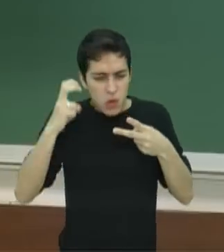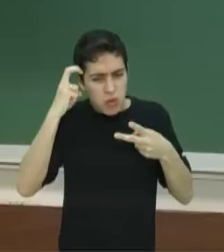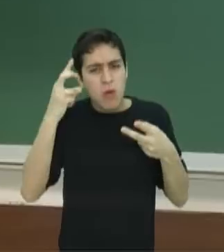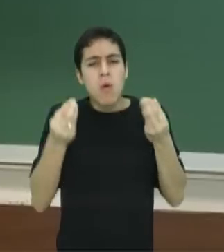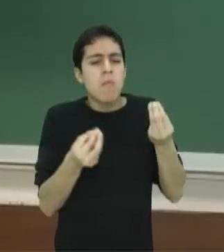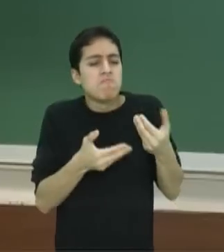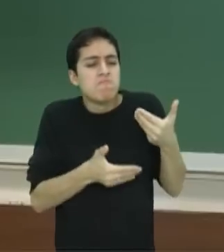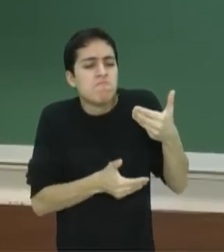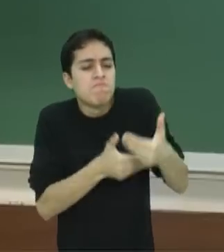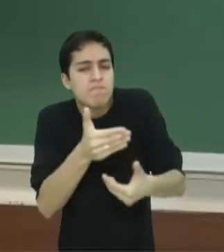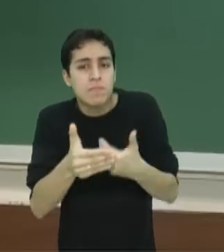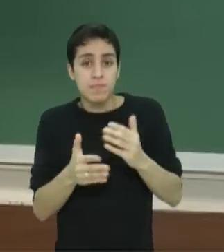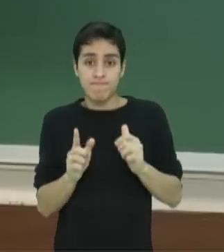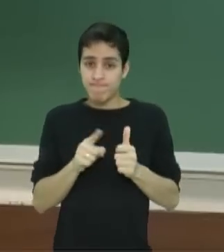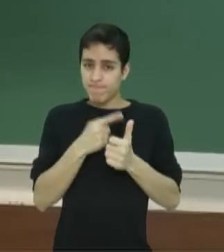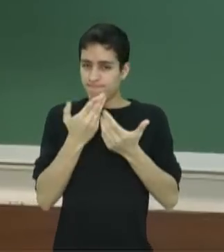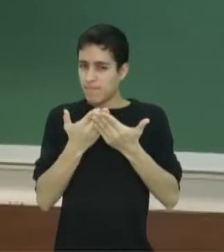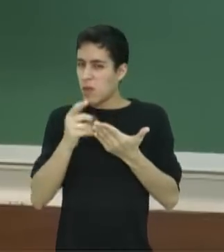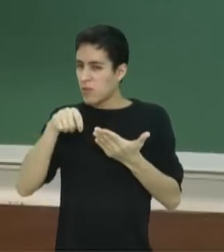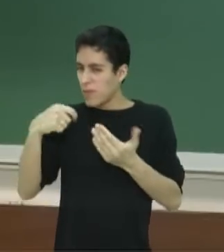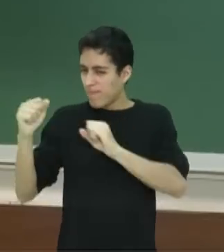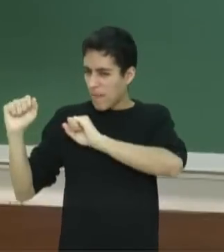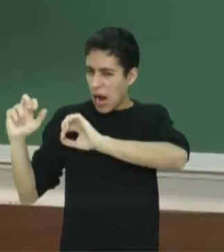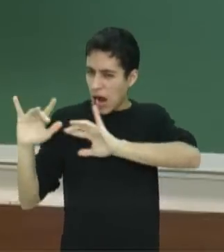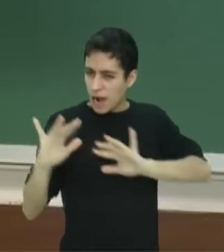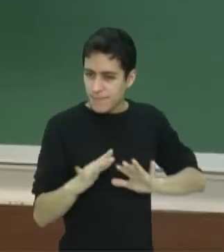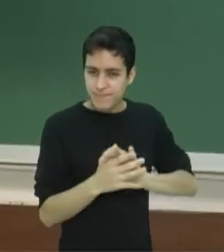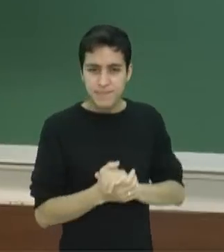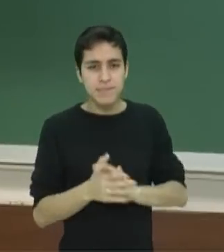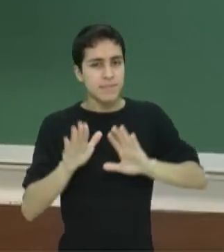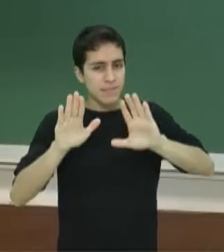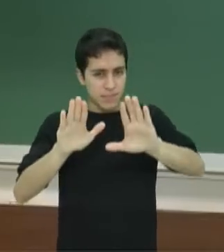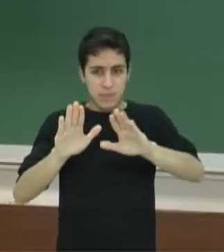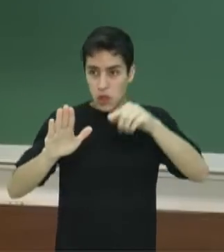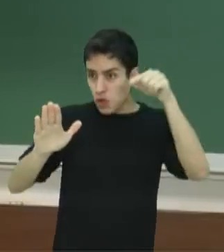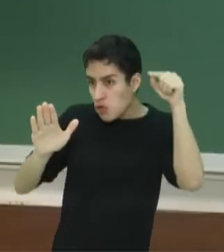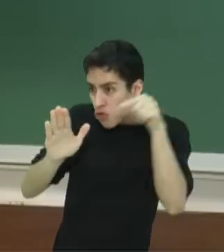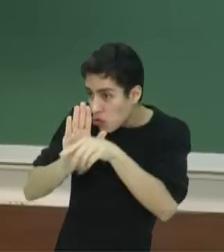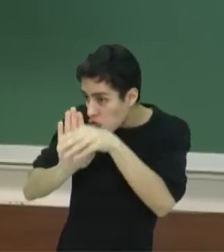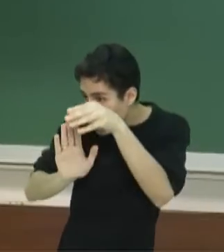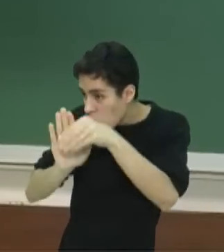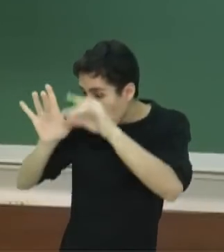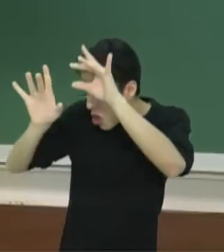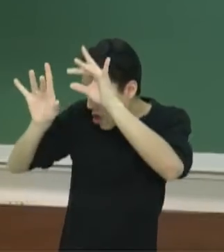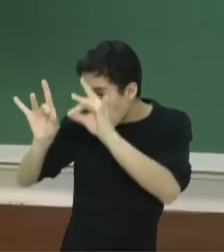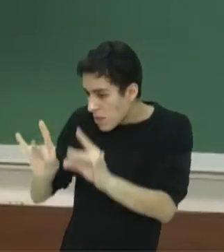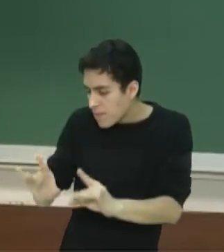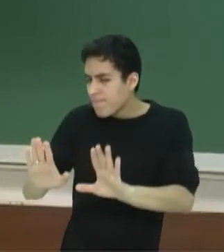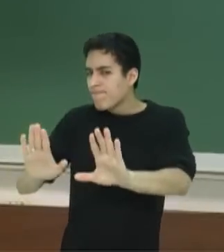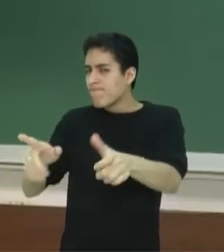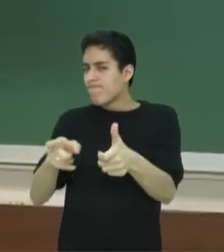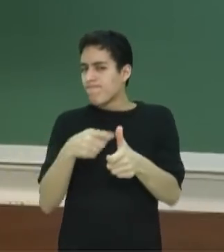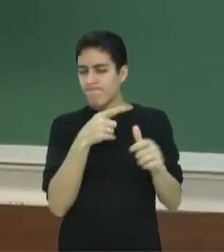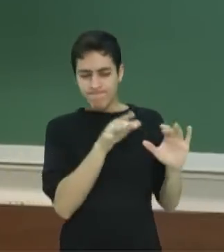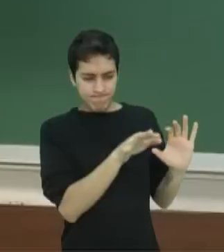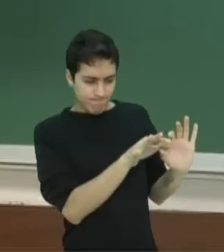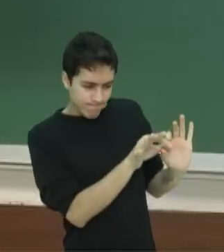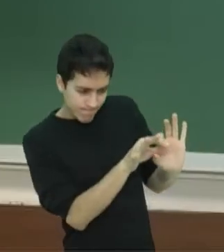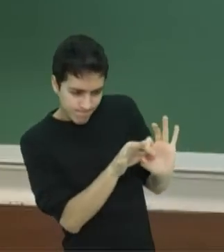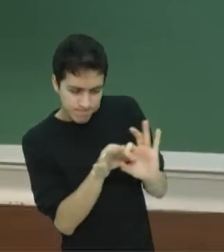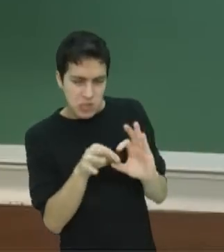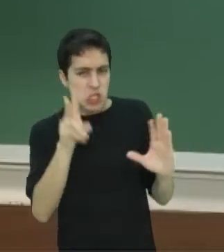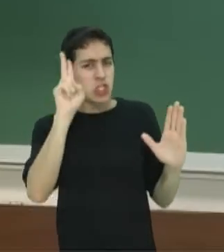aula sobre imigração. E antes de aprofundarmos esse conteúdo, vamos ver o contexto, ou seja, quais